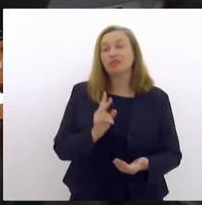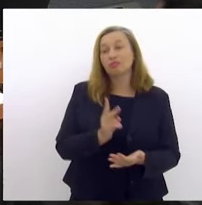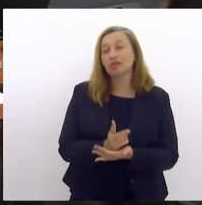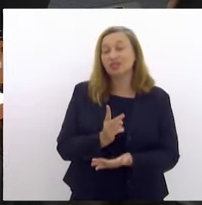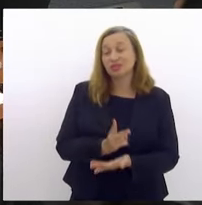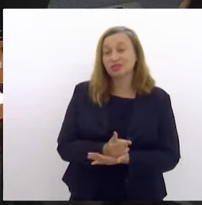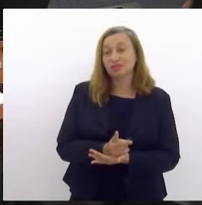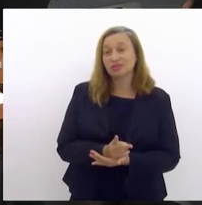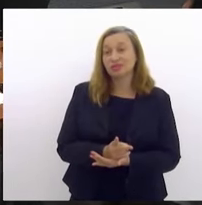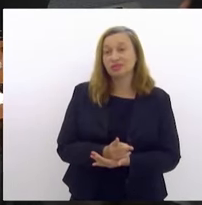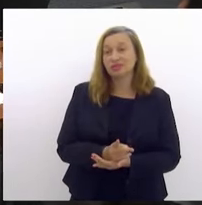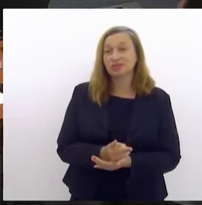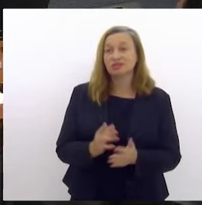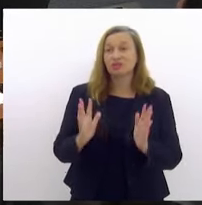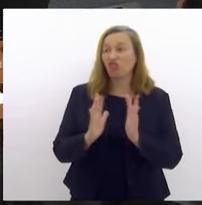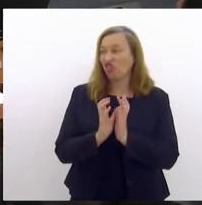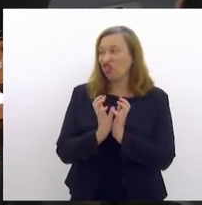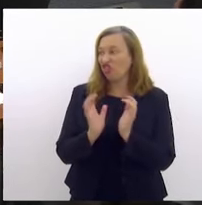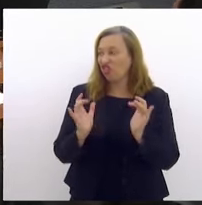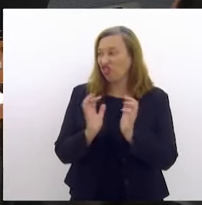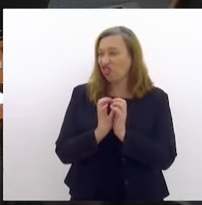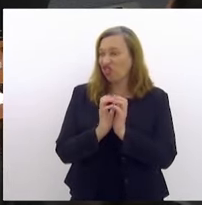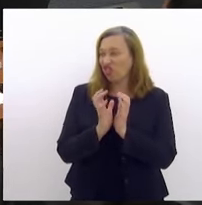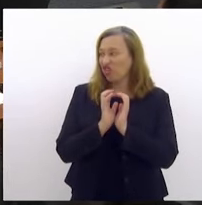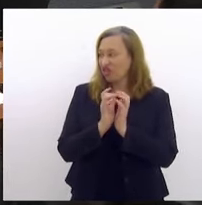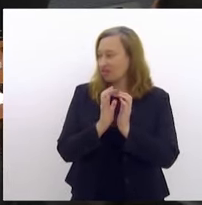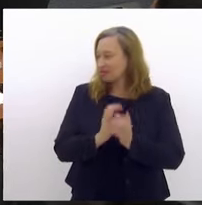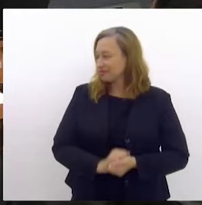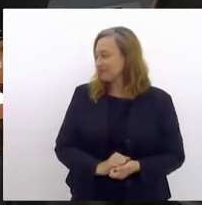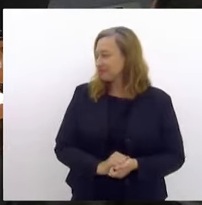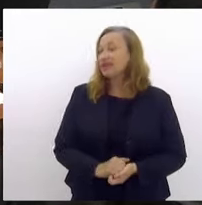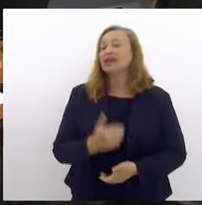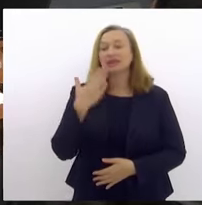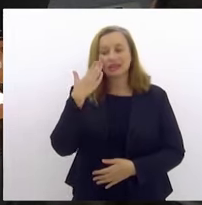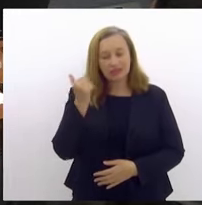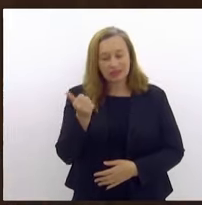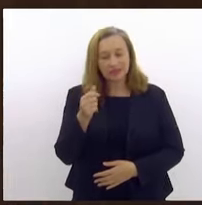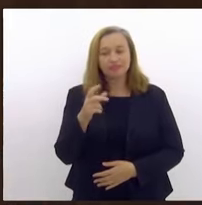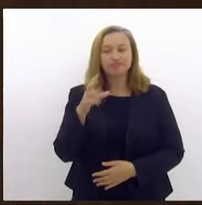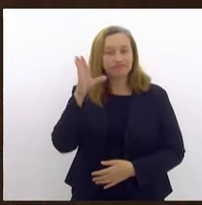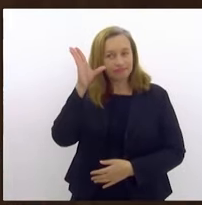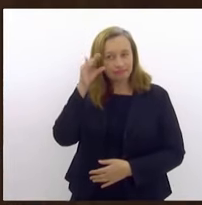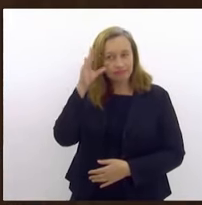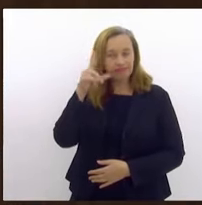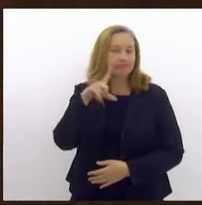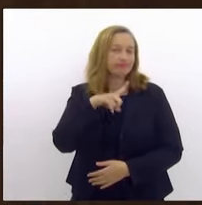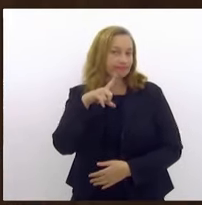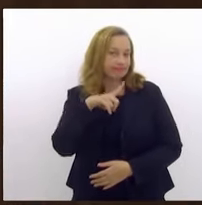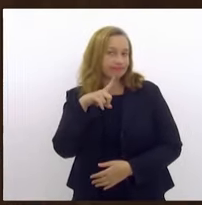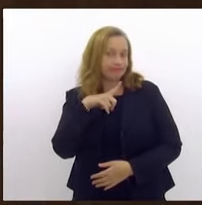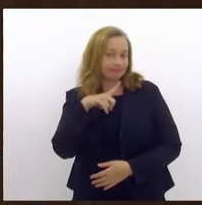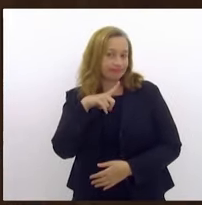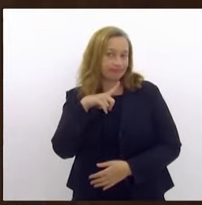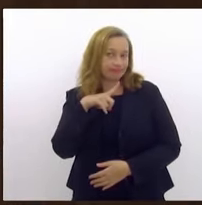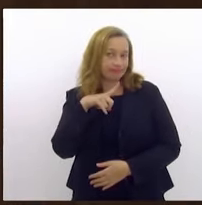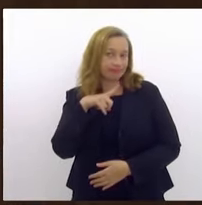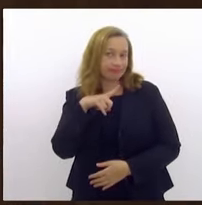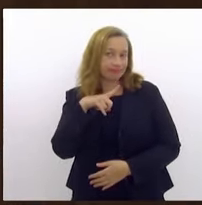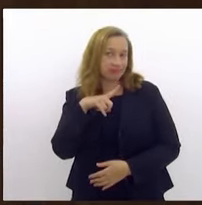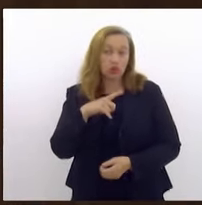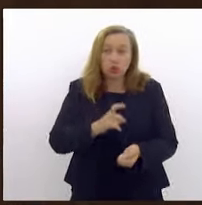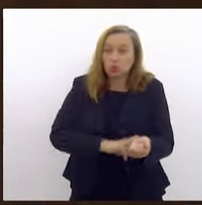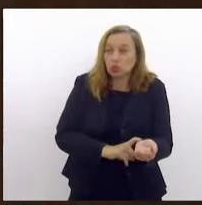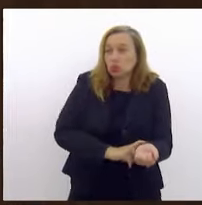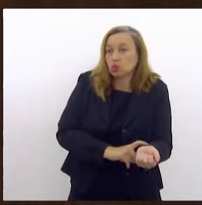ânimos acirrados, né, nós sabemos que há interesse. Interesse maior do nervosinho